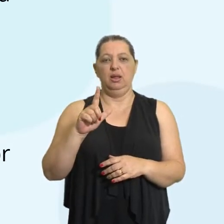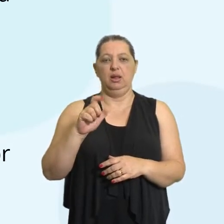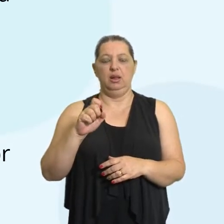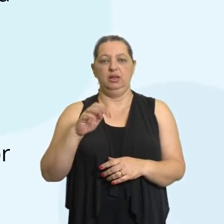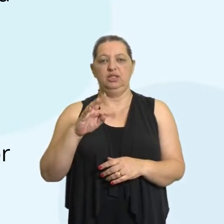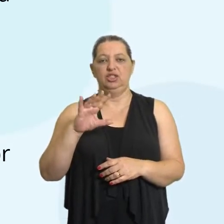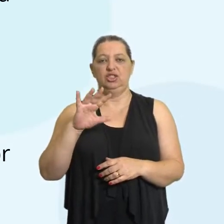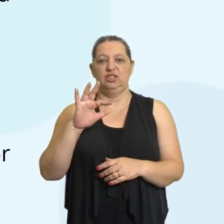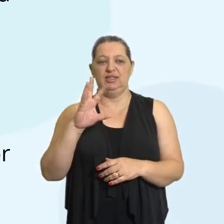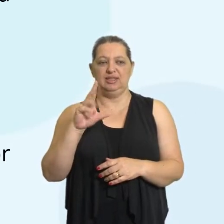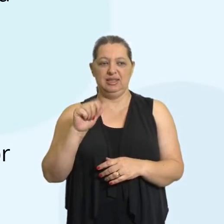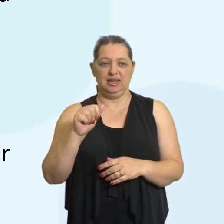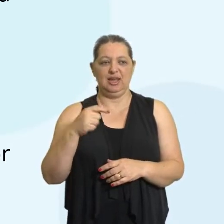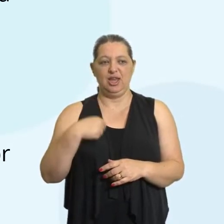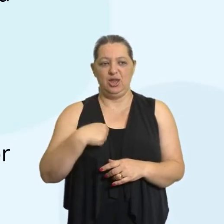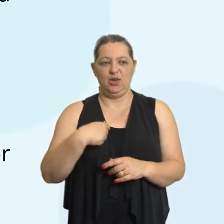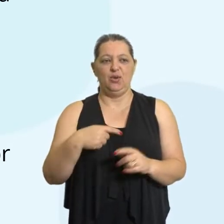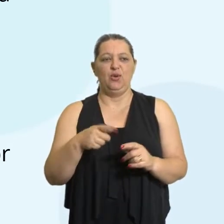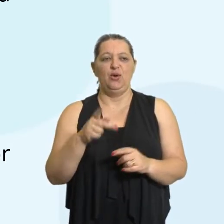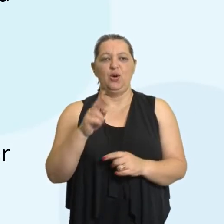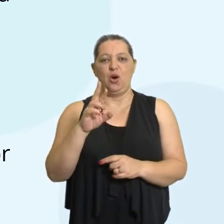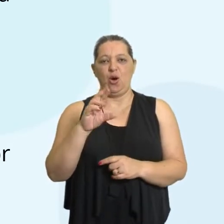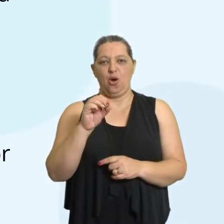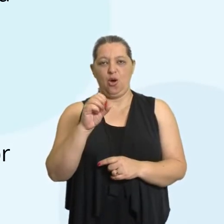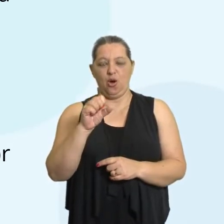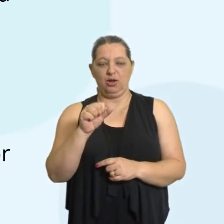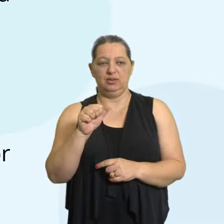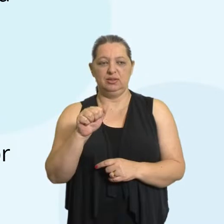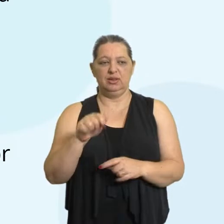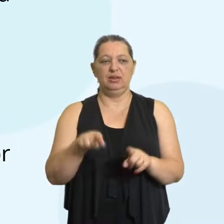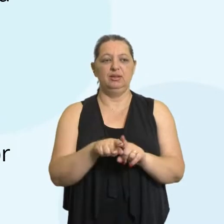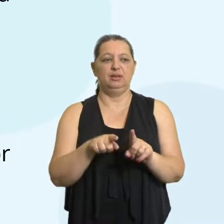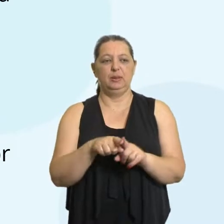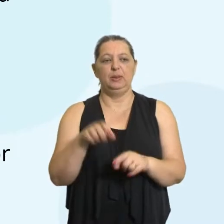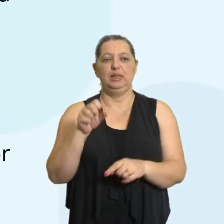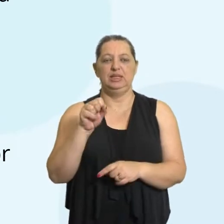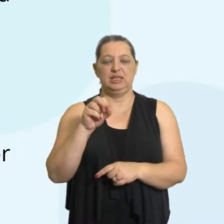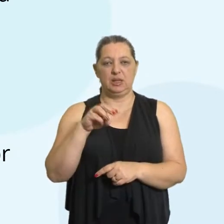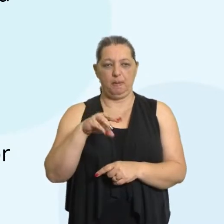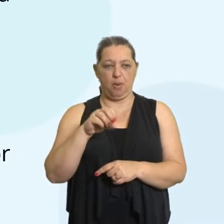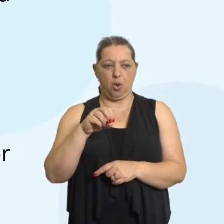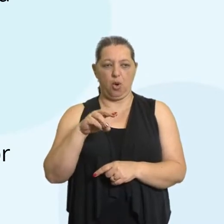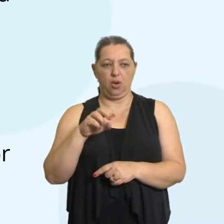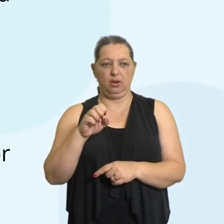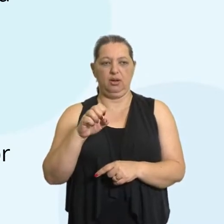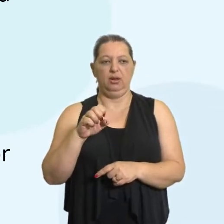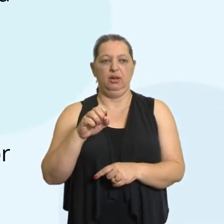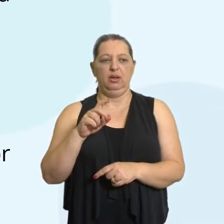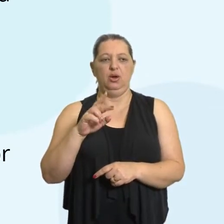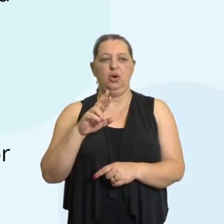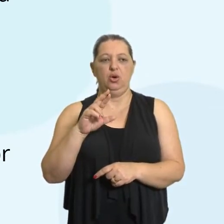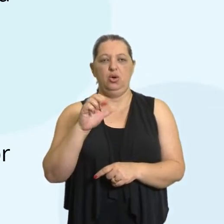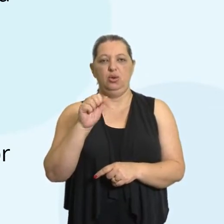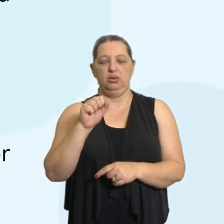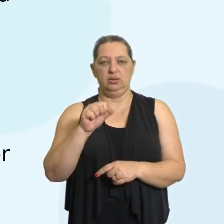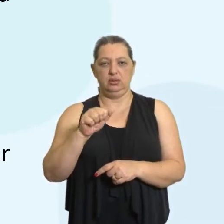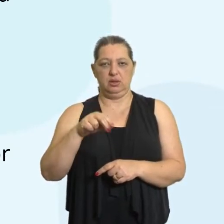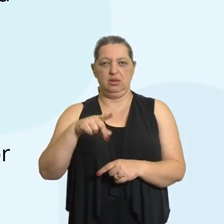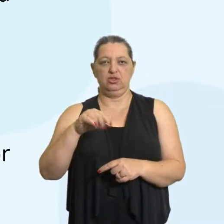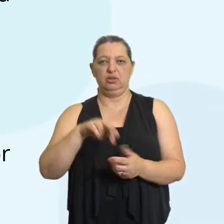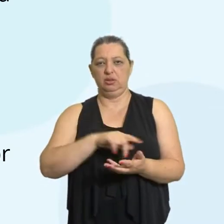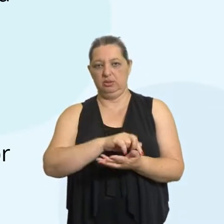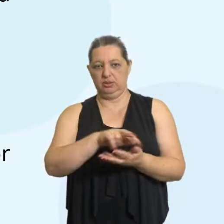a Simone a Rosângela a Priscila Prestes e Wellington Queiroz que também ajudou a elaborar essa falta